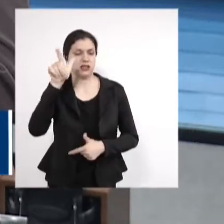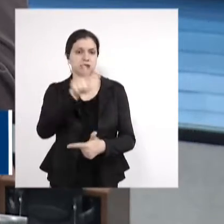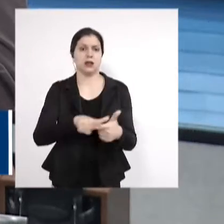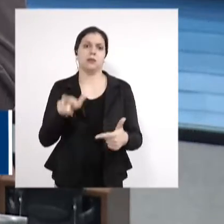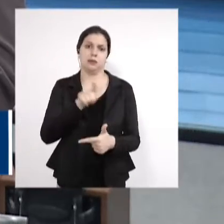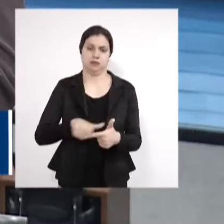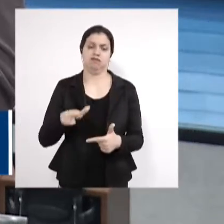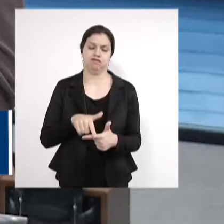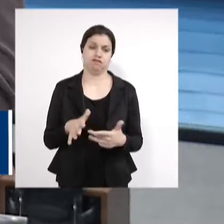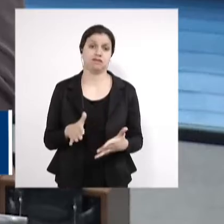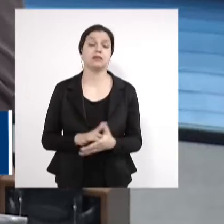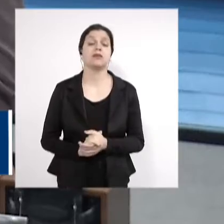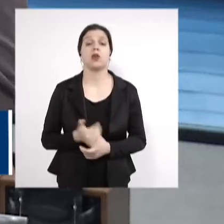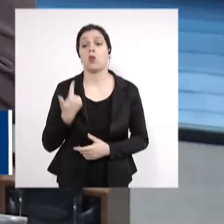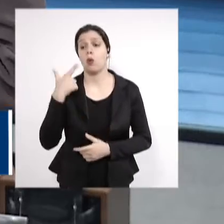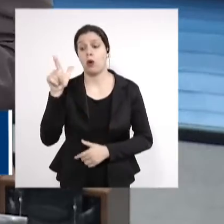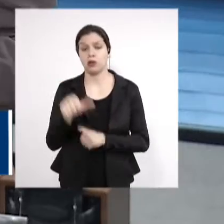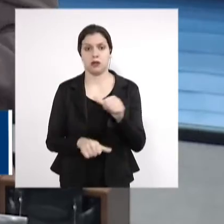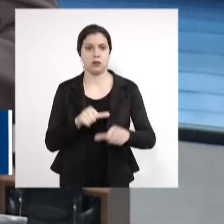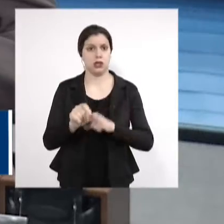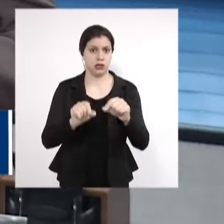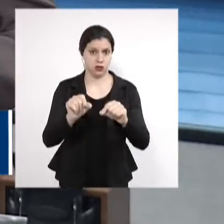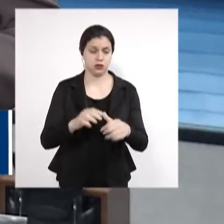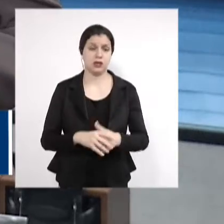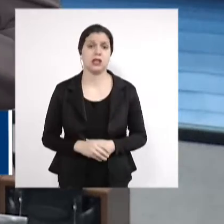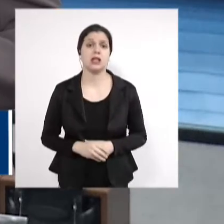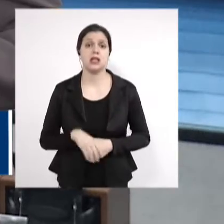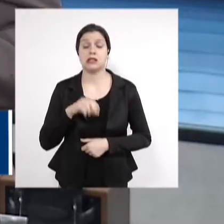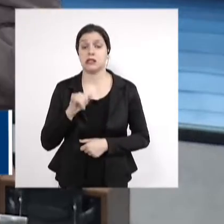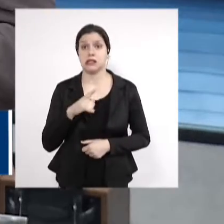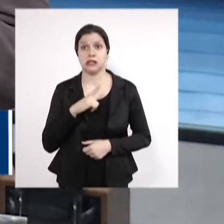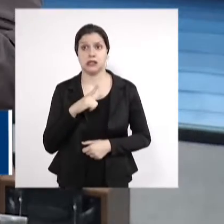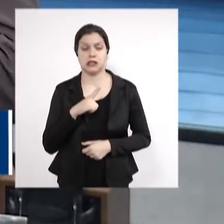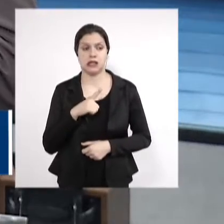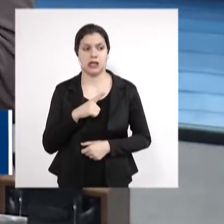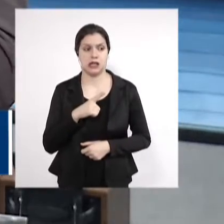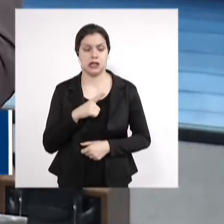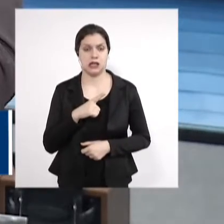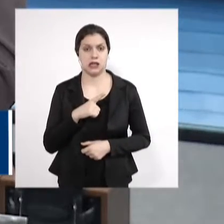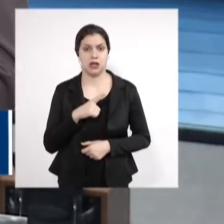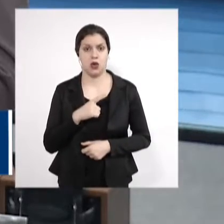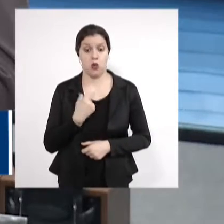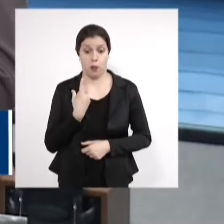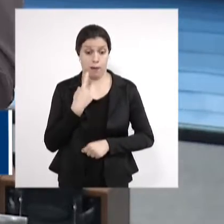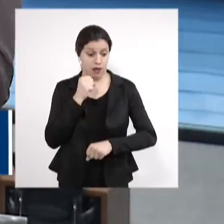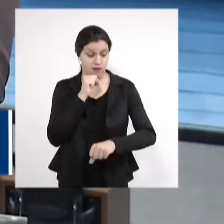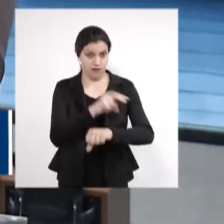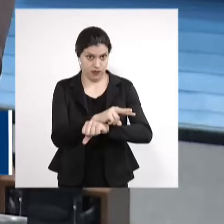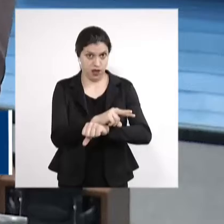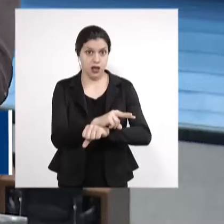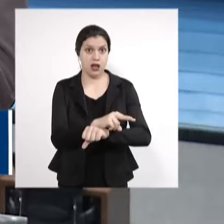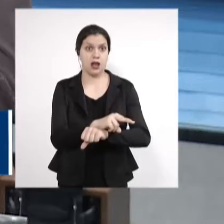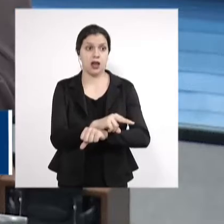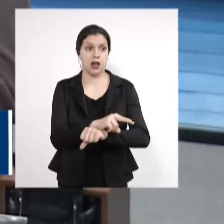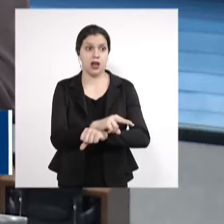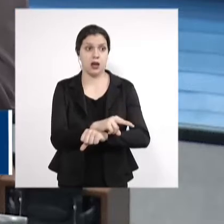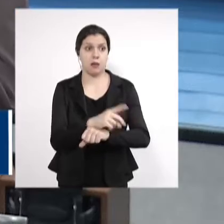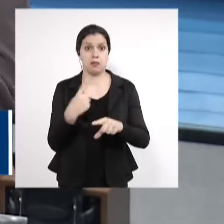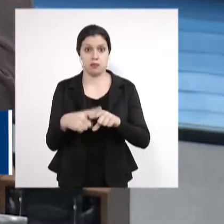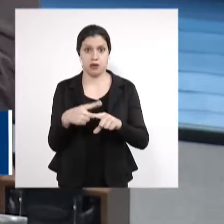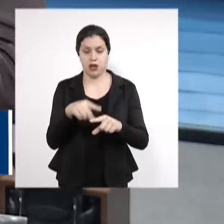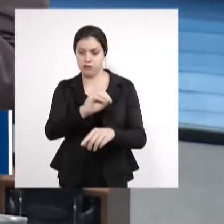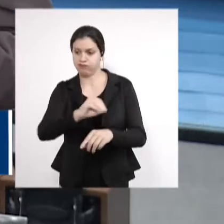situações nesse sentido. Outra mudança, Maritê, quando houver a disponibilidade de uma vaga, ela vagou porque houve uma